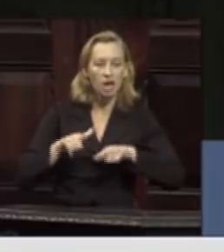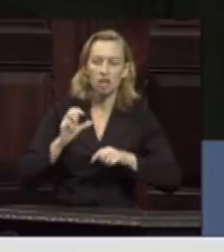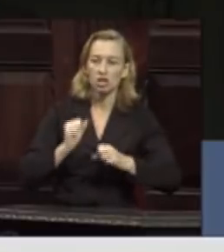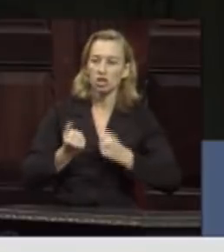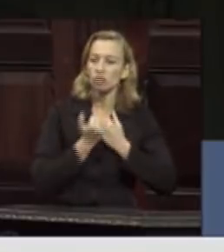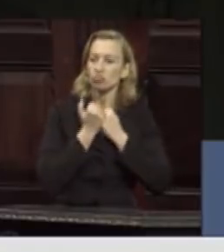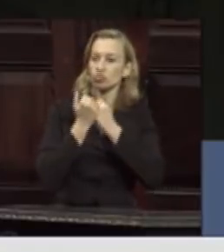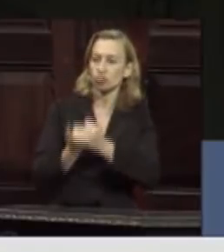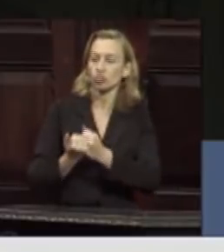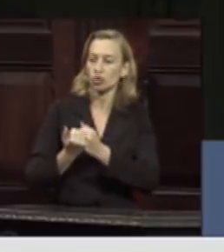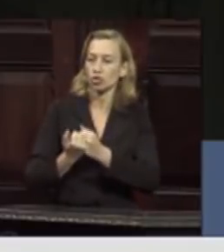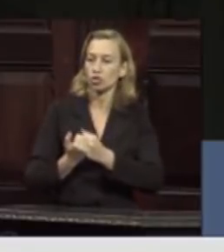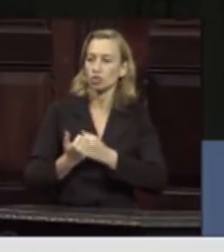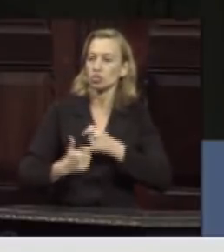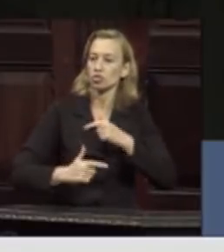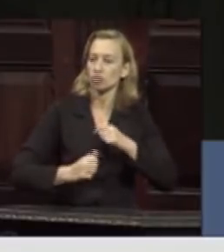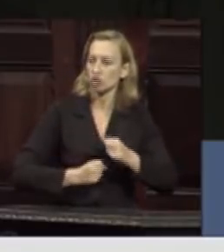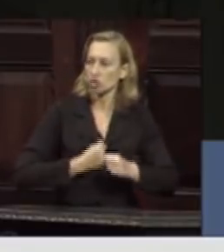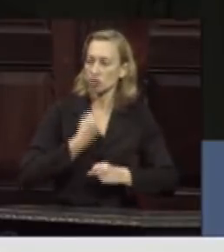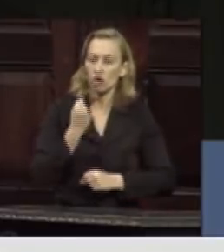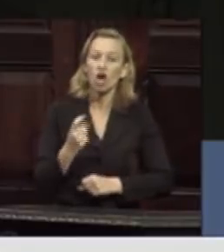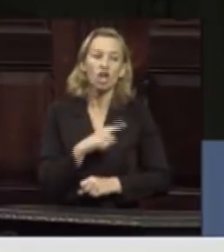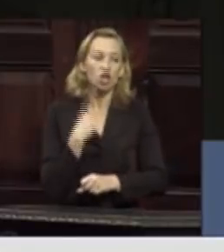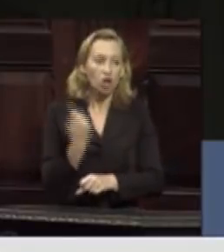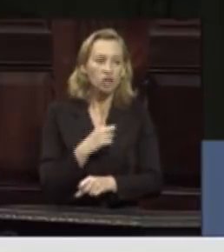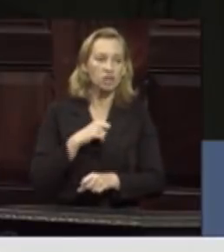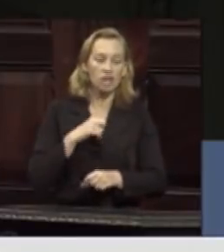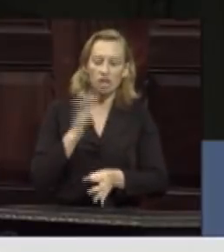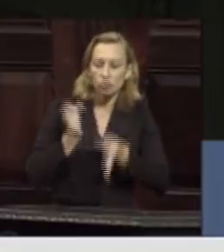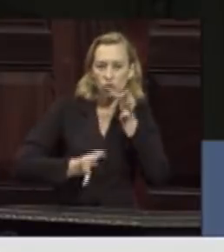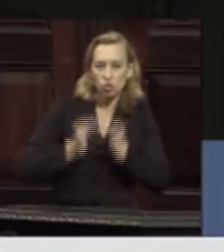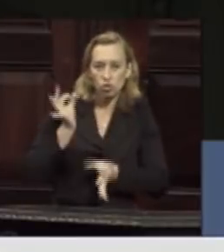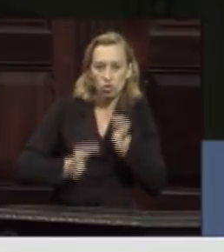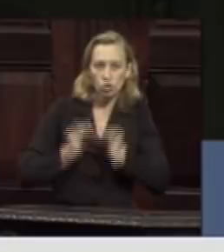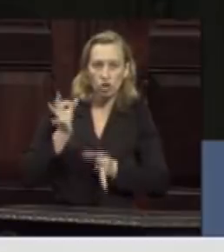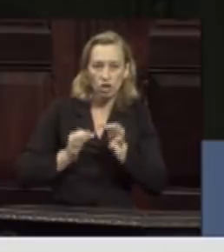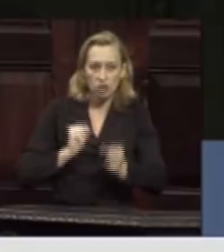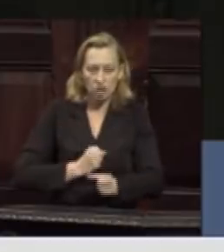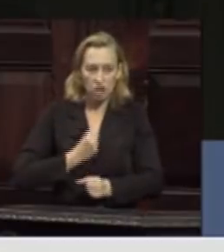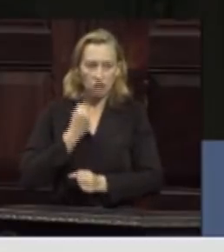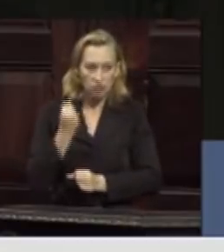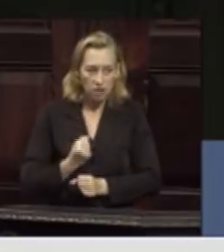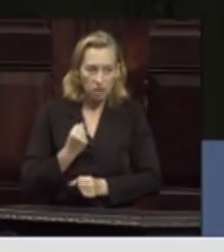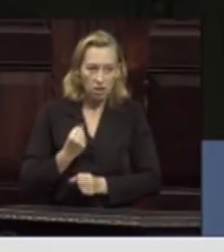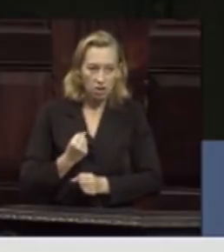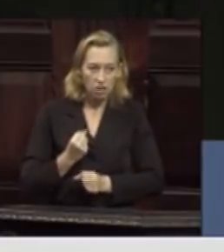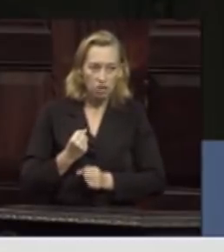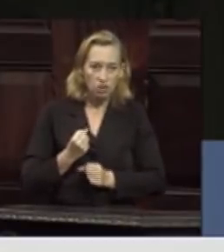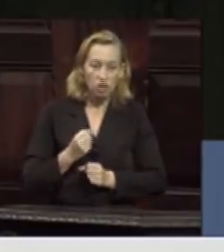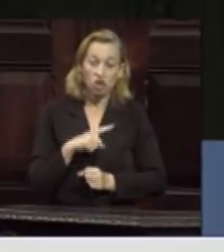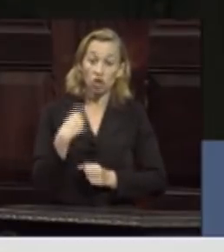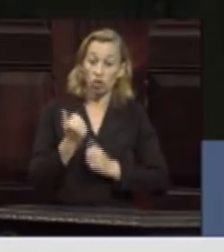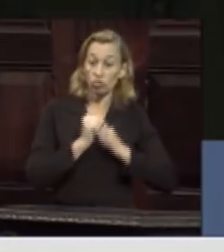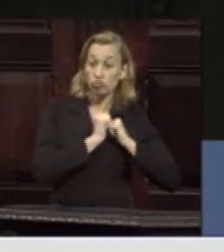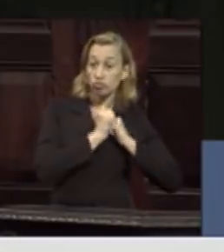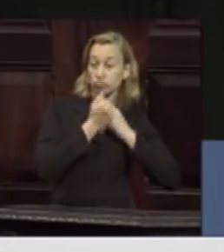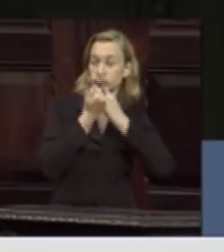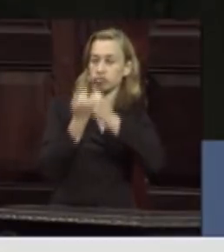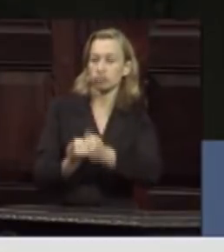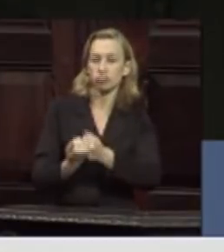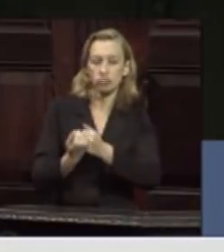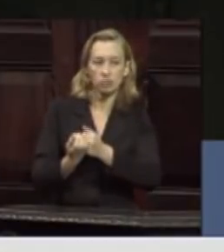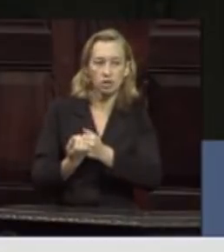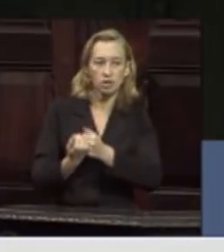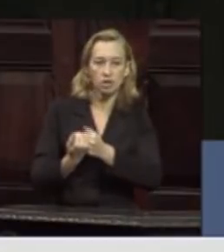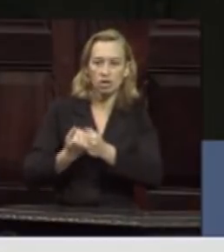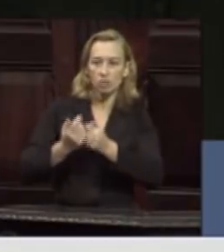por isso, vamos ter juízo, perseverança e coordenação de todos para chegarmos a um